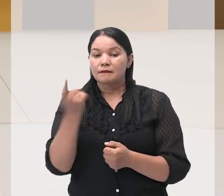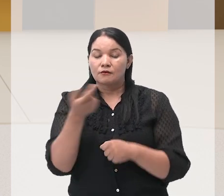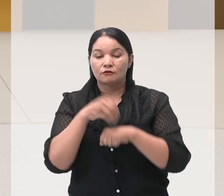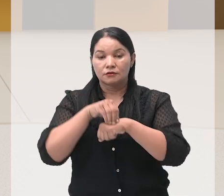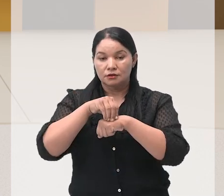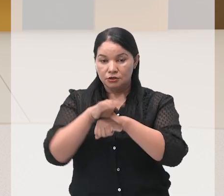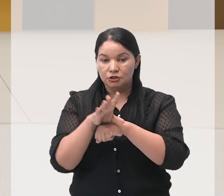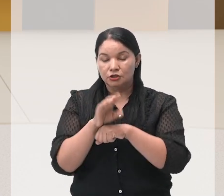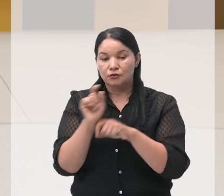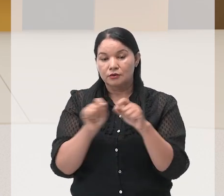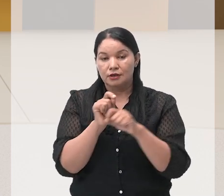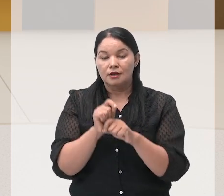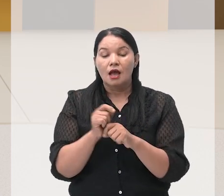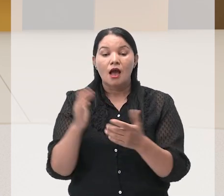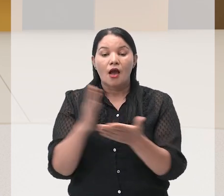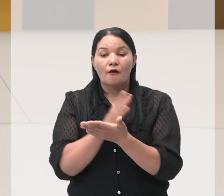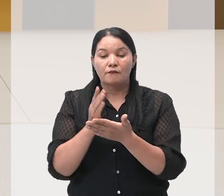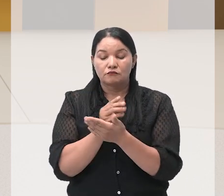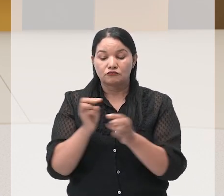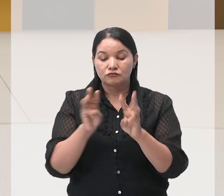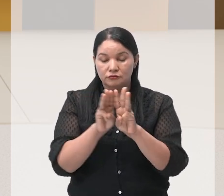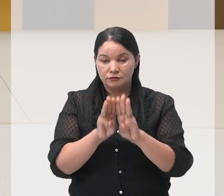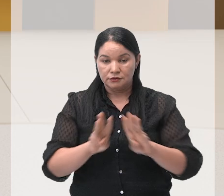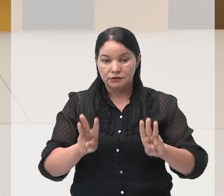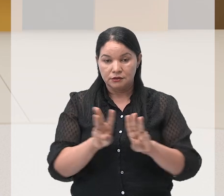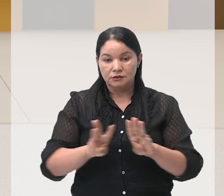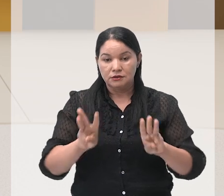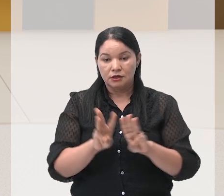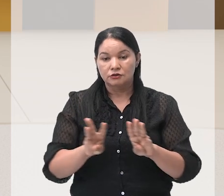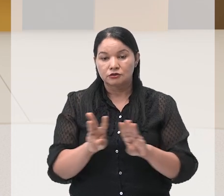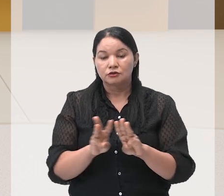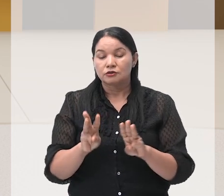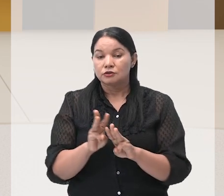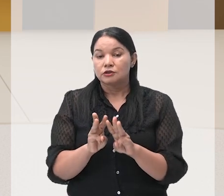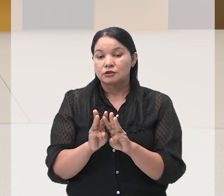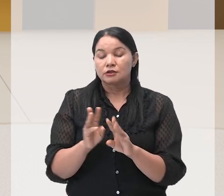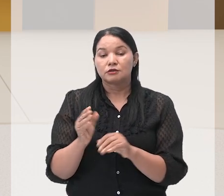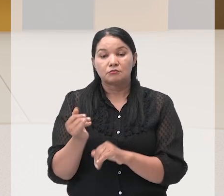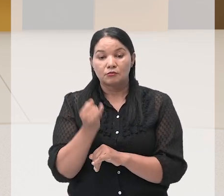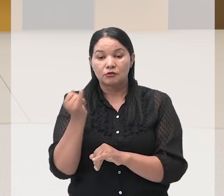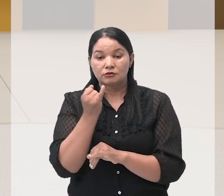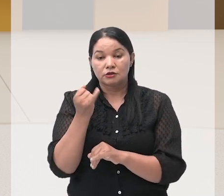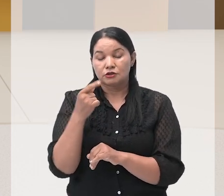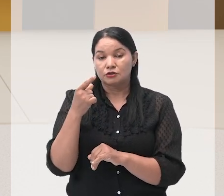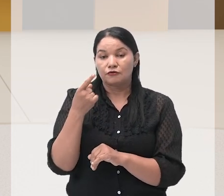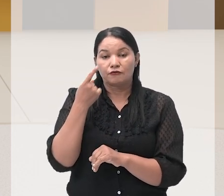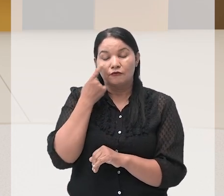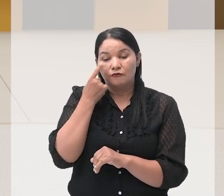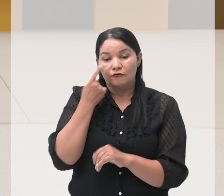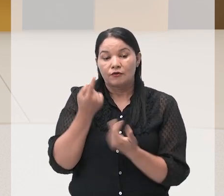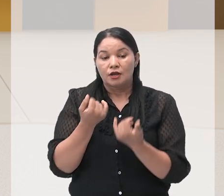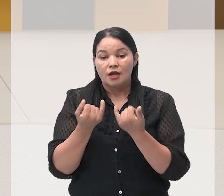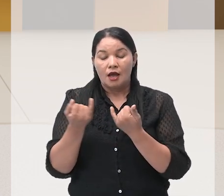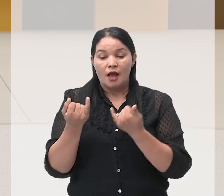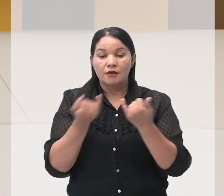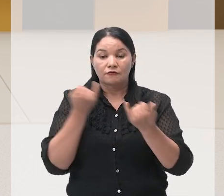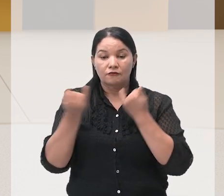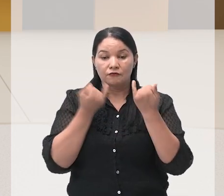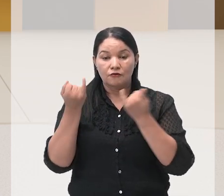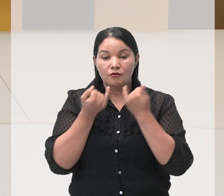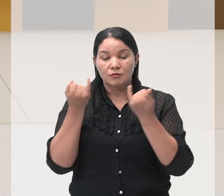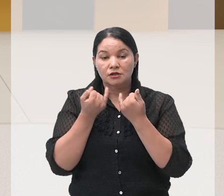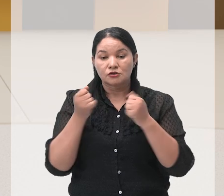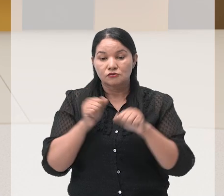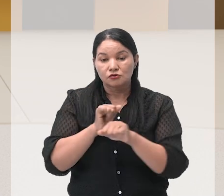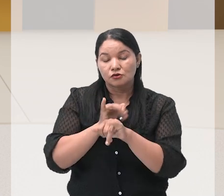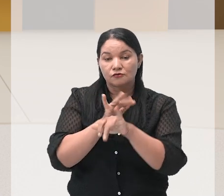das informações divulgadas online. Muito bem, pessoal, eu espero que vocês tenham compreendido, tenham